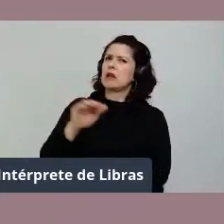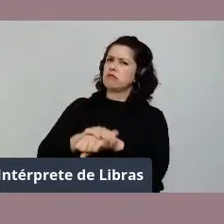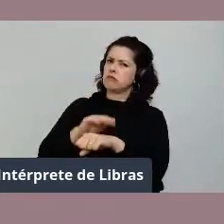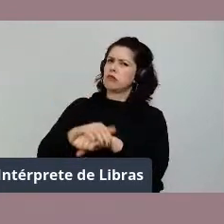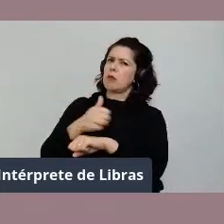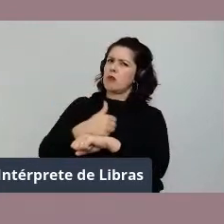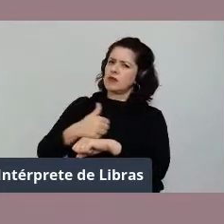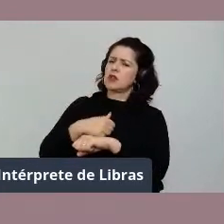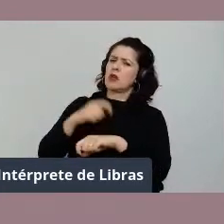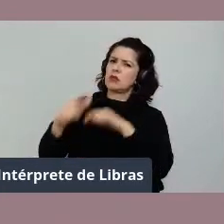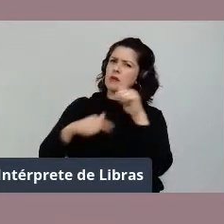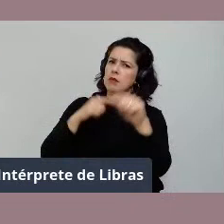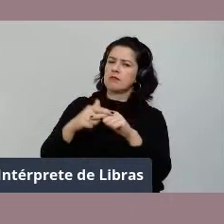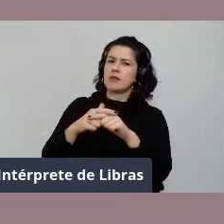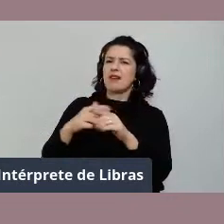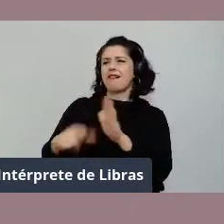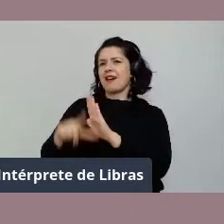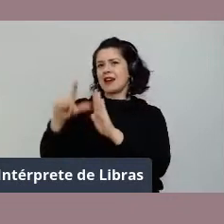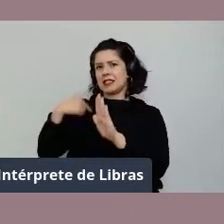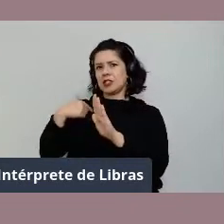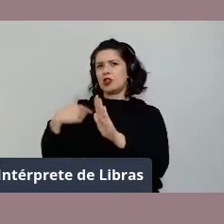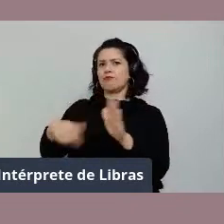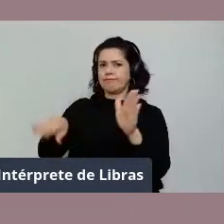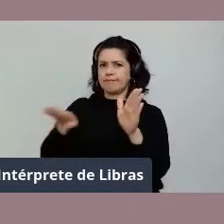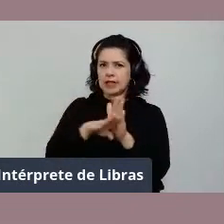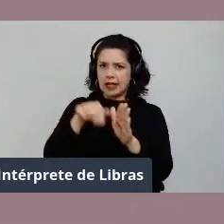antes de eu entrar, né?